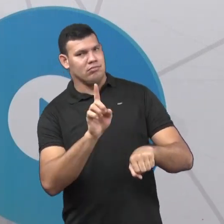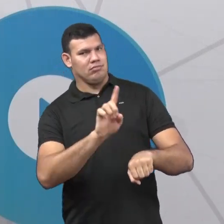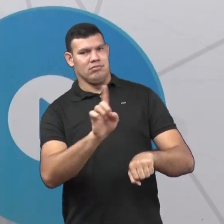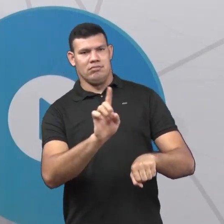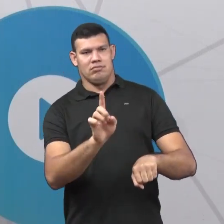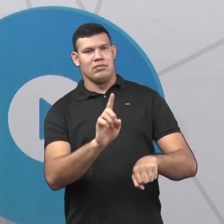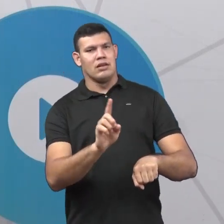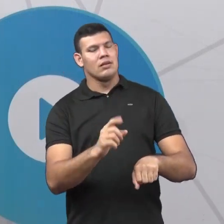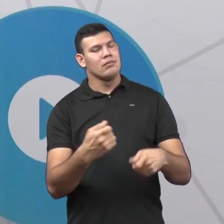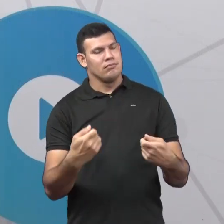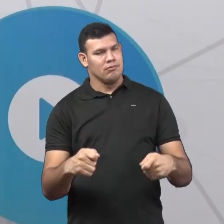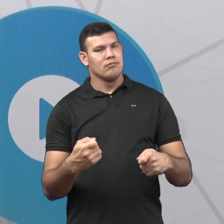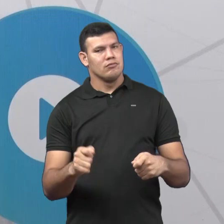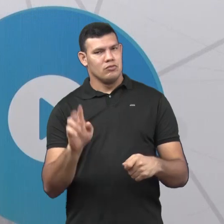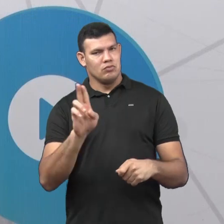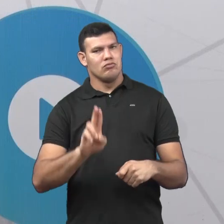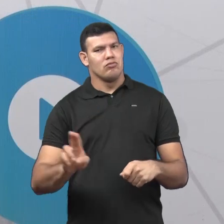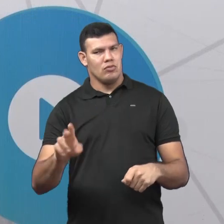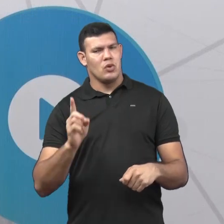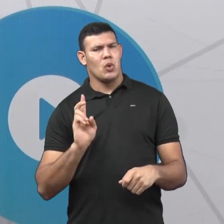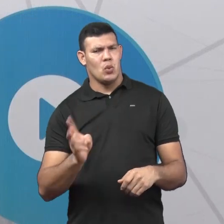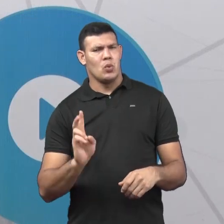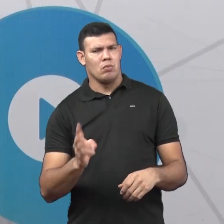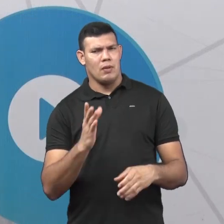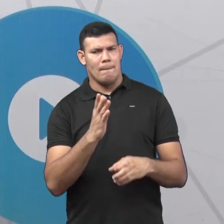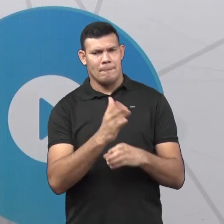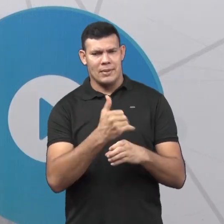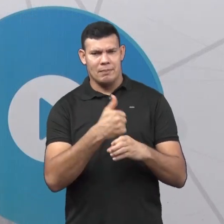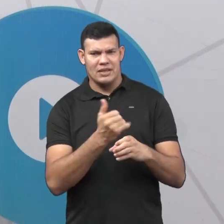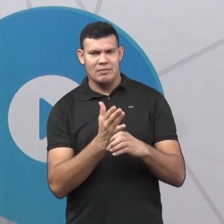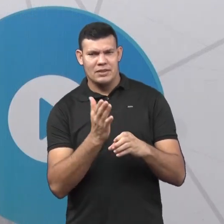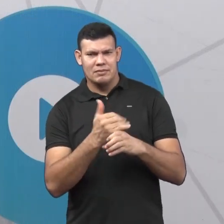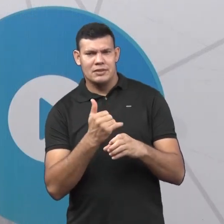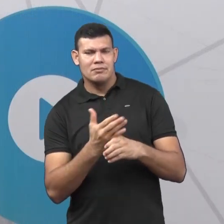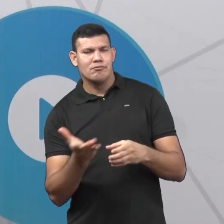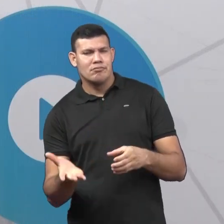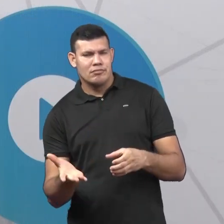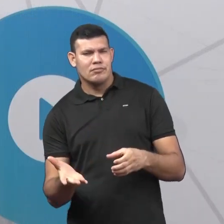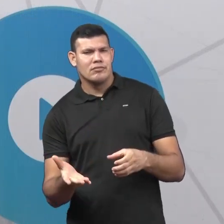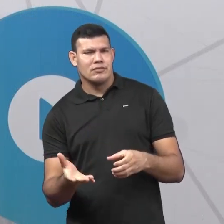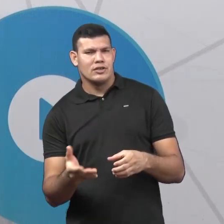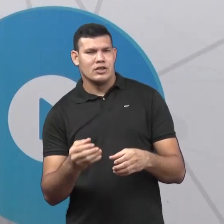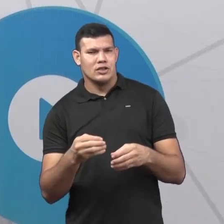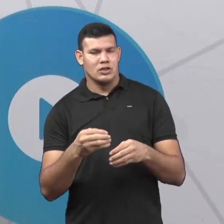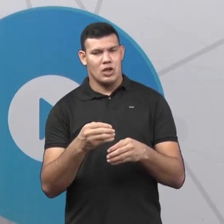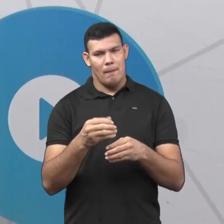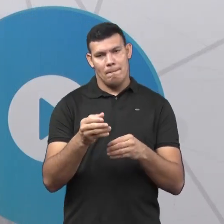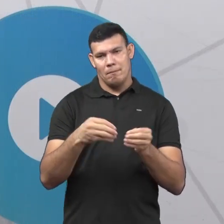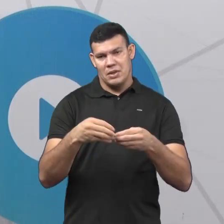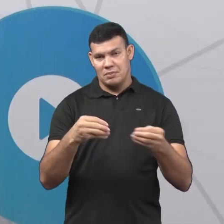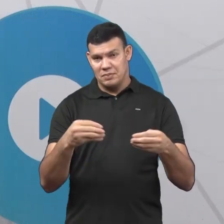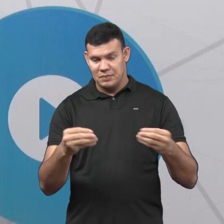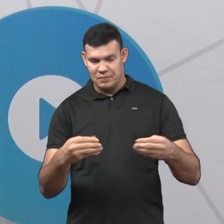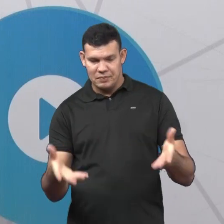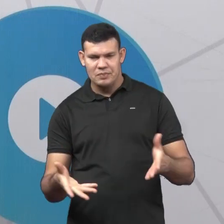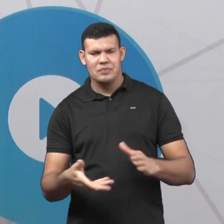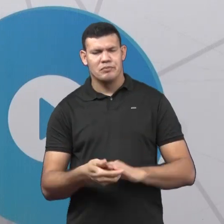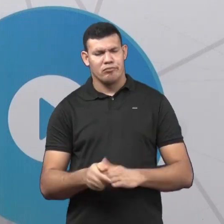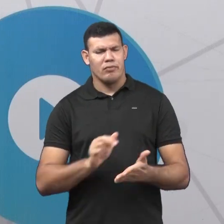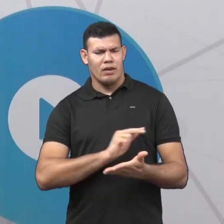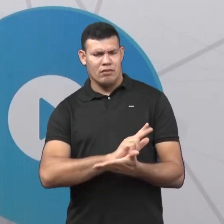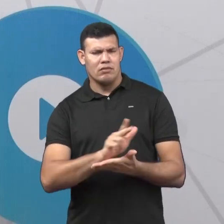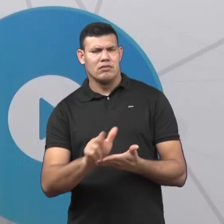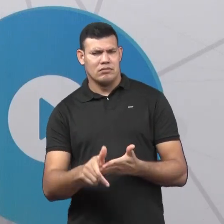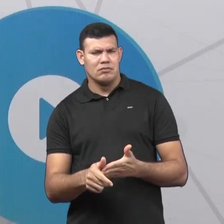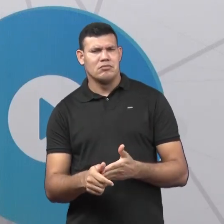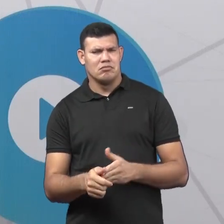tendo a atuação das plaquetas, a gente está tendo a atuação de células de defesa, tudo isso ajudando no